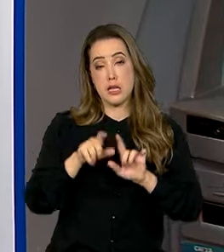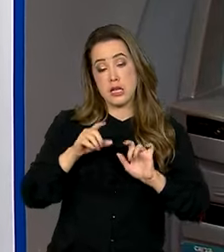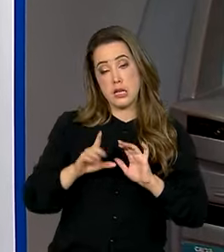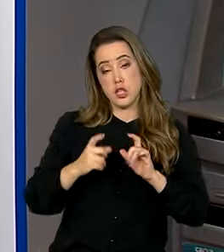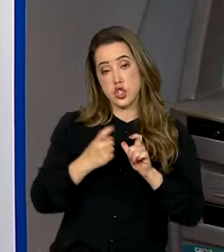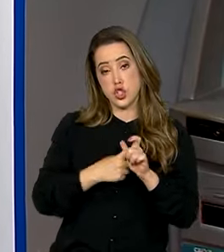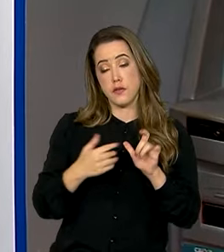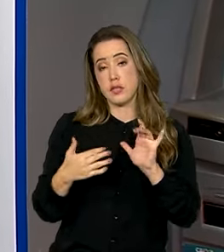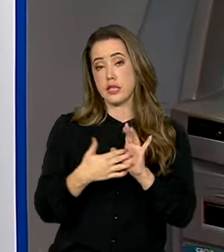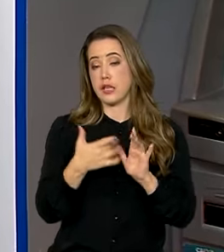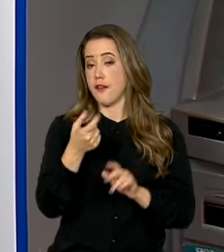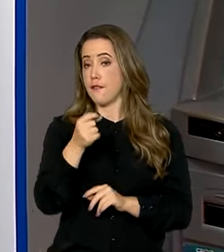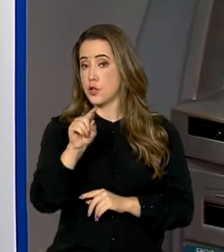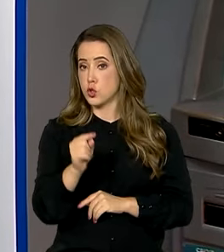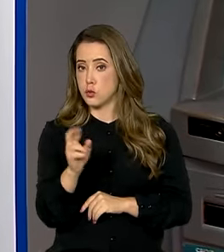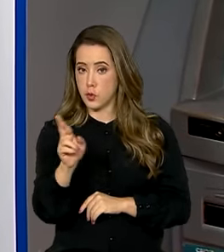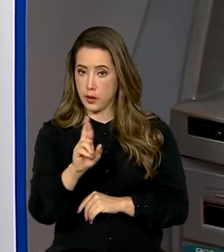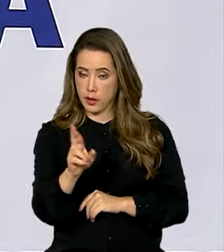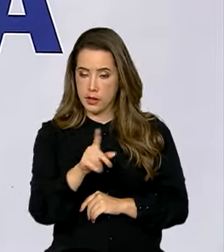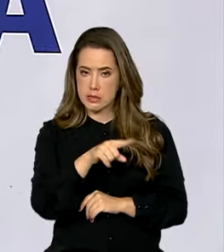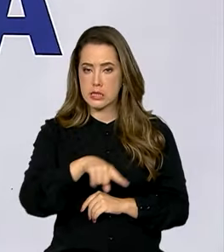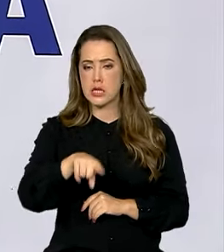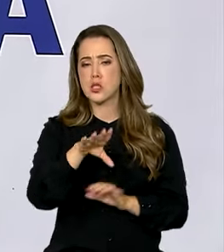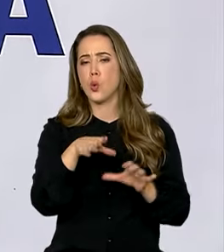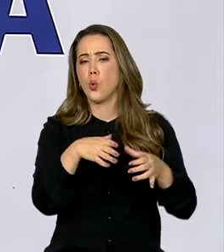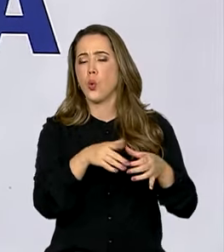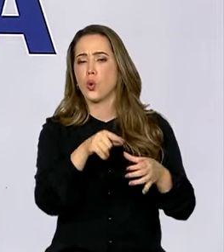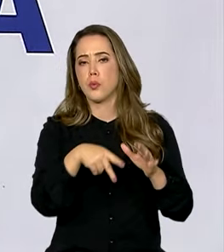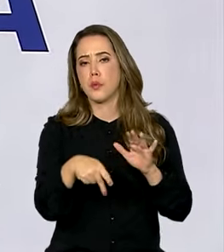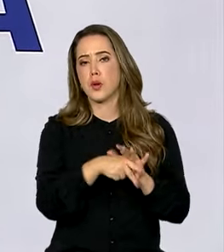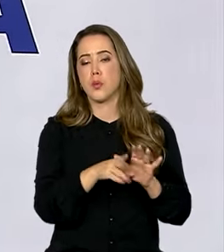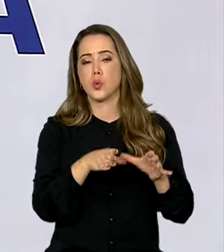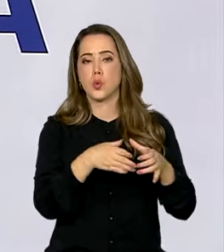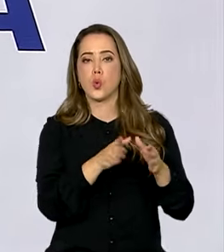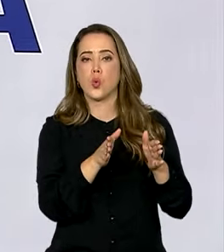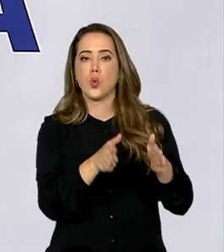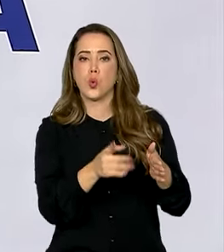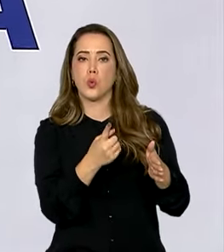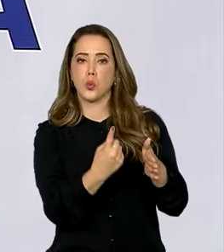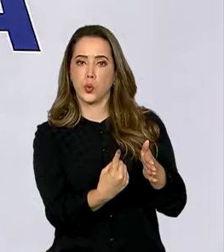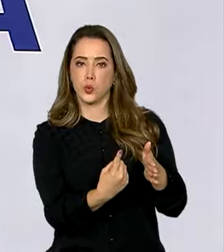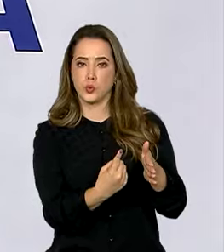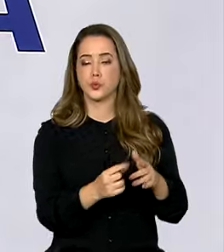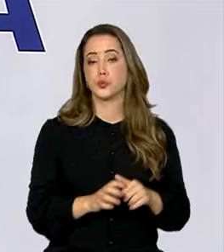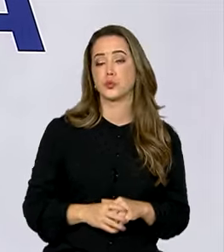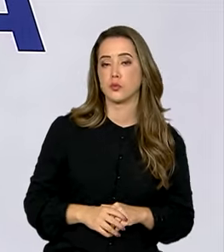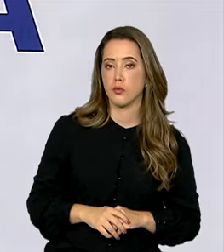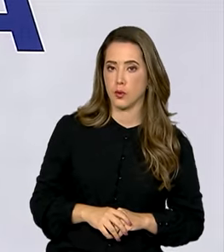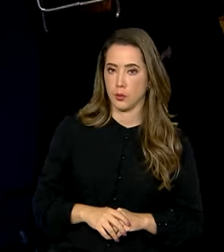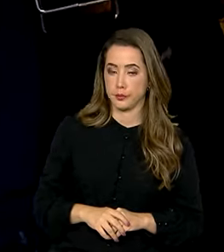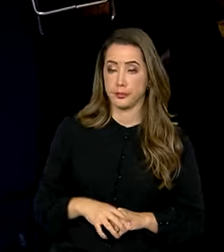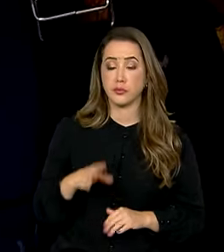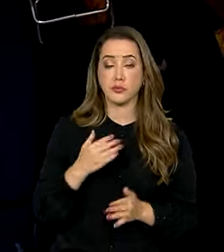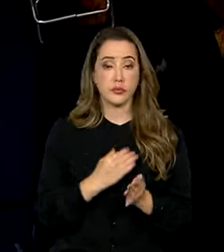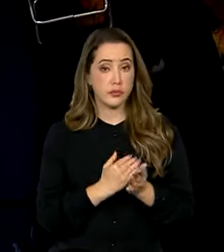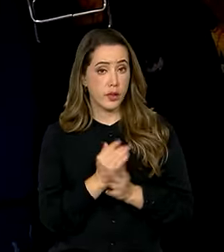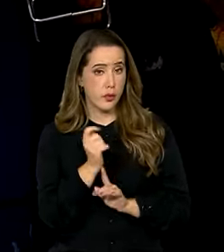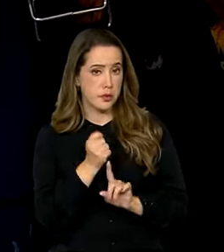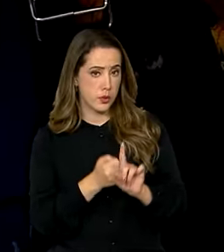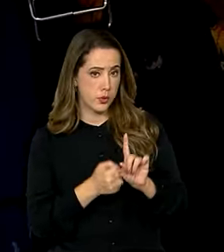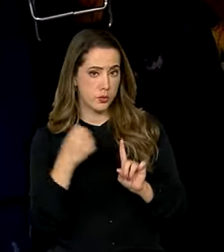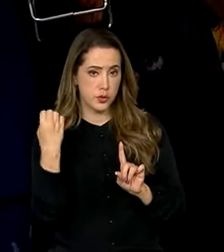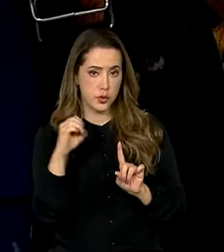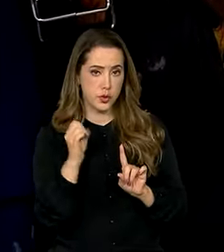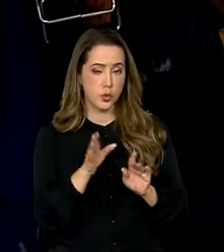até R$ 20 mil. Elas fazem parte da faixa 1 do programa. Desde o início de outubro,